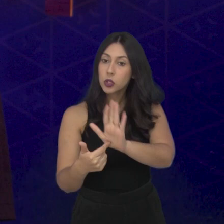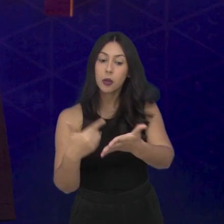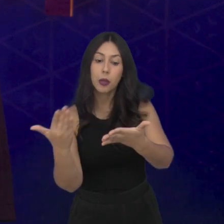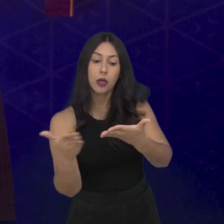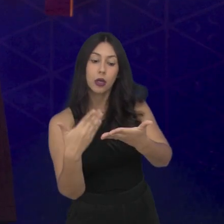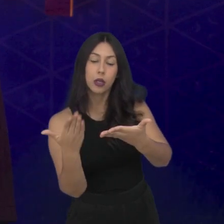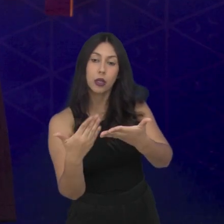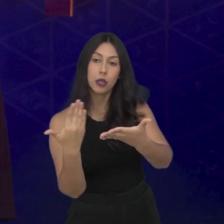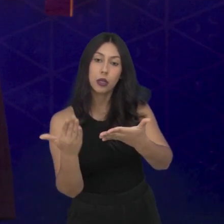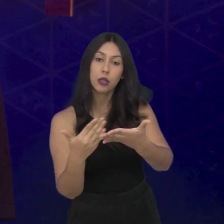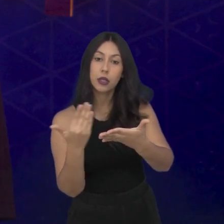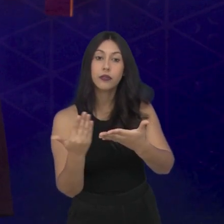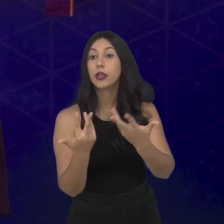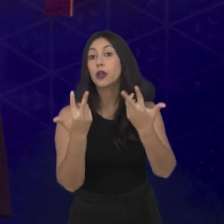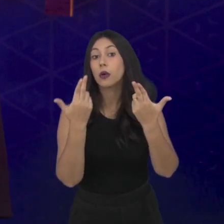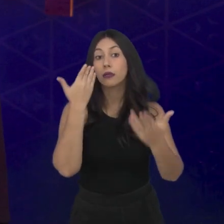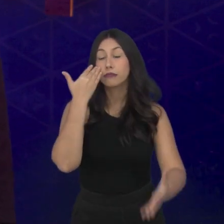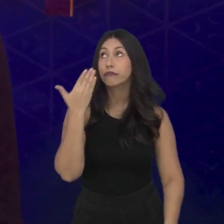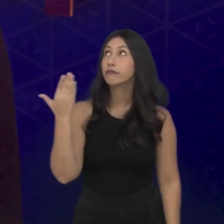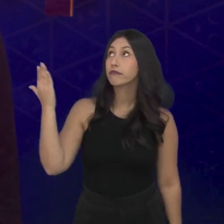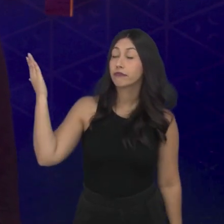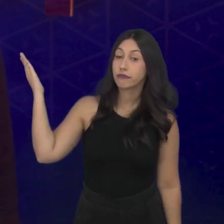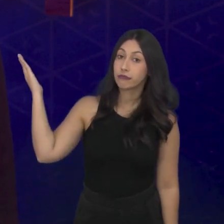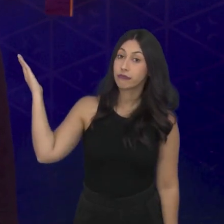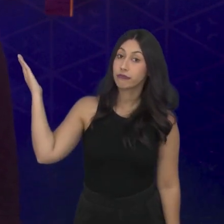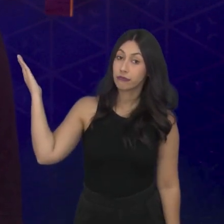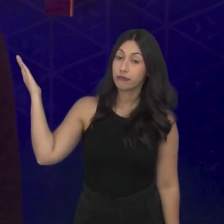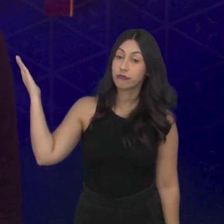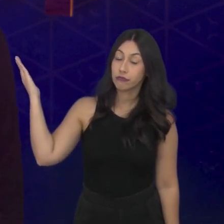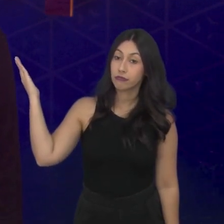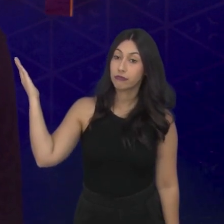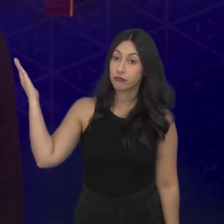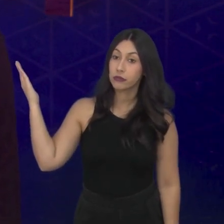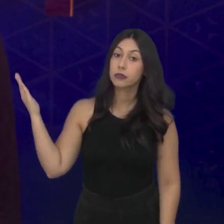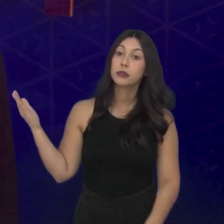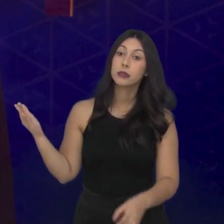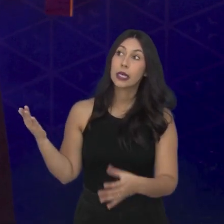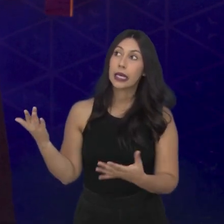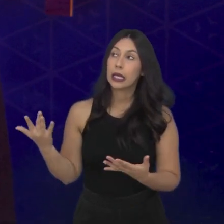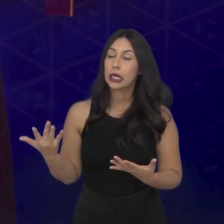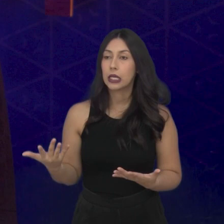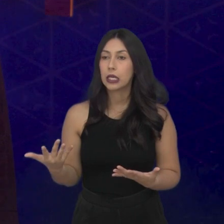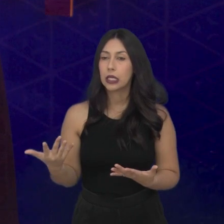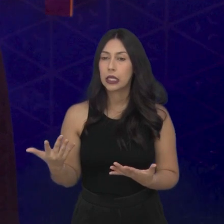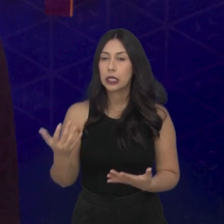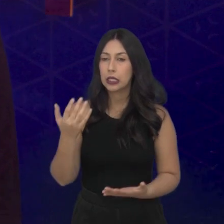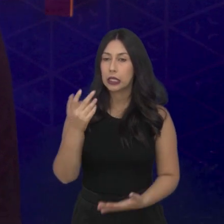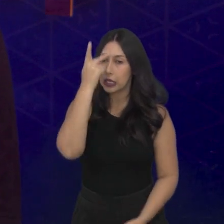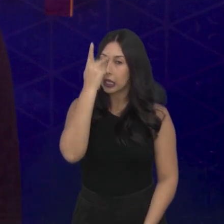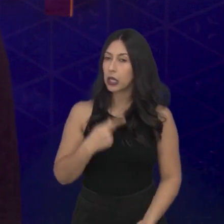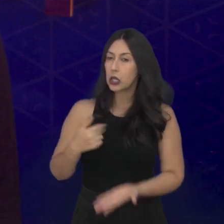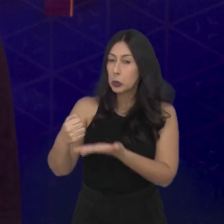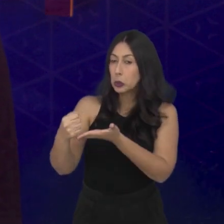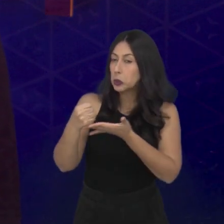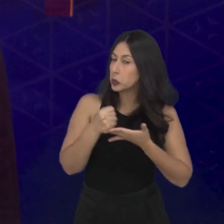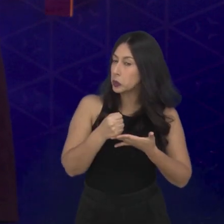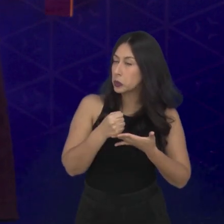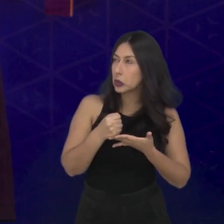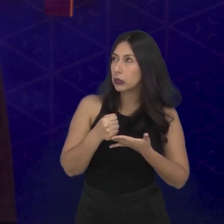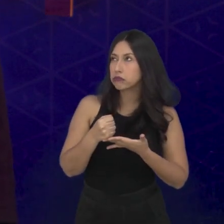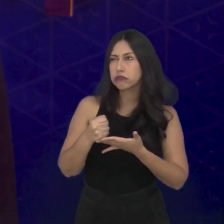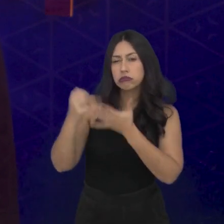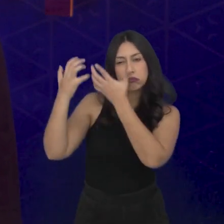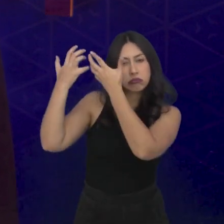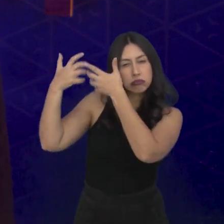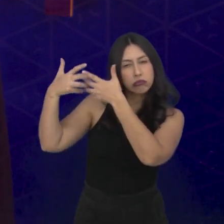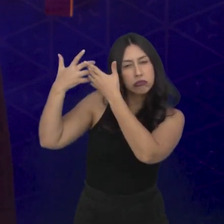livros, como As Coisas que Você Só Vê Quando Desacelera, que é mais um livro de autoajuda, talvez, ou de